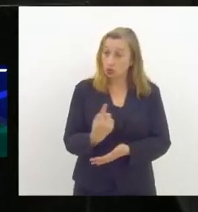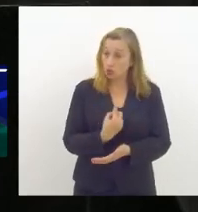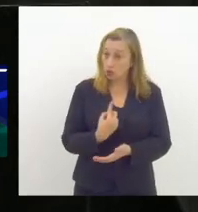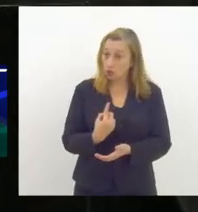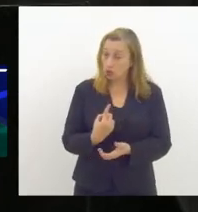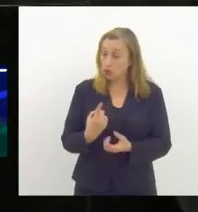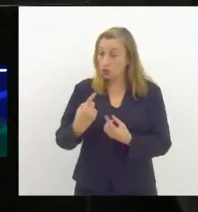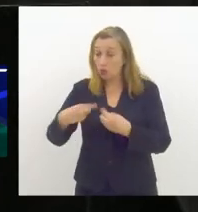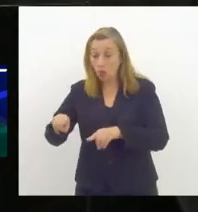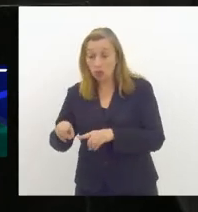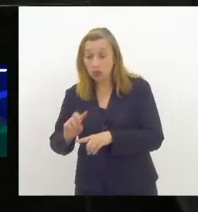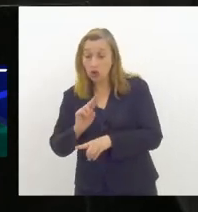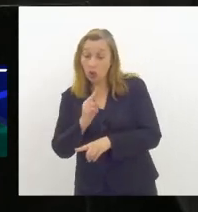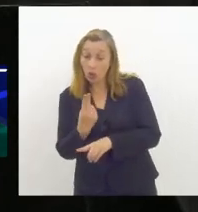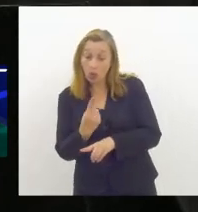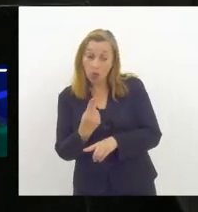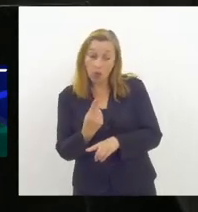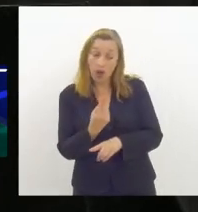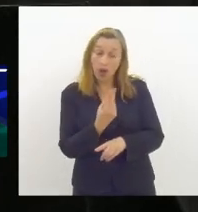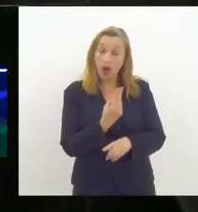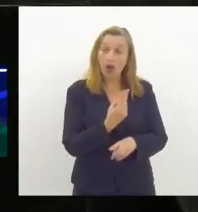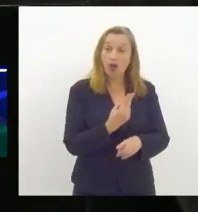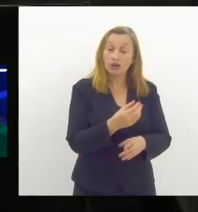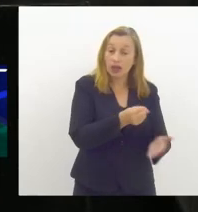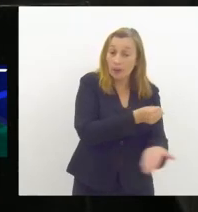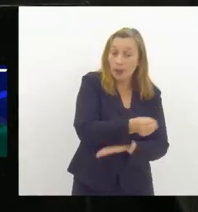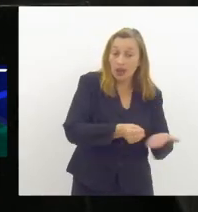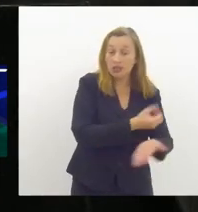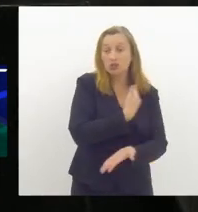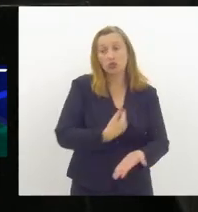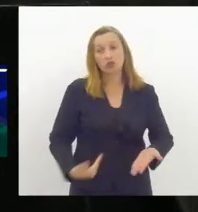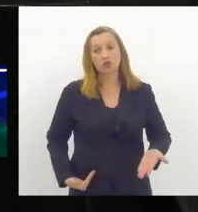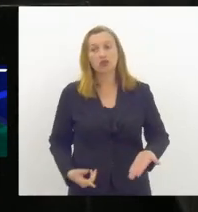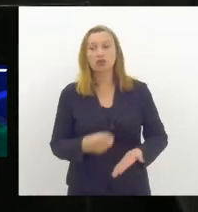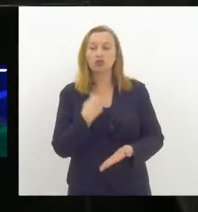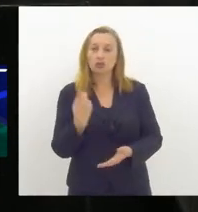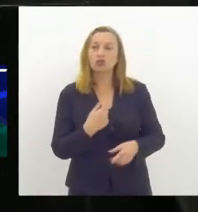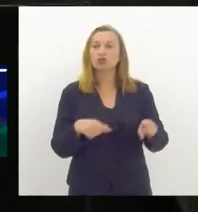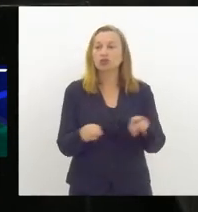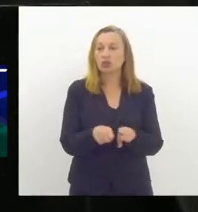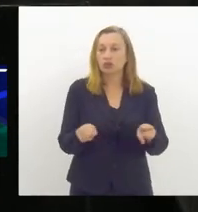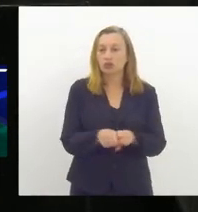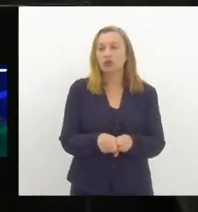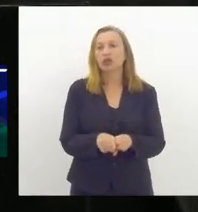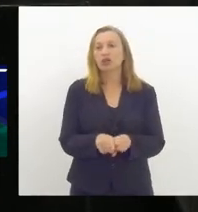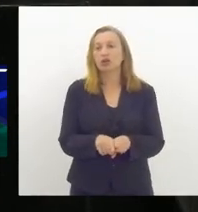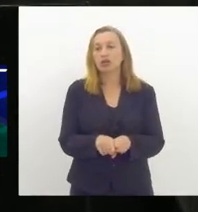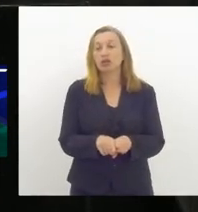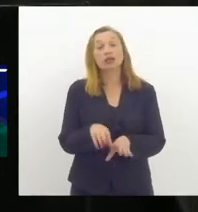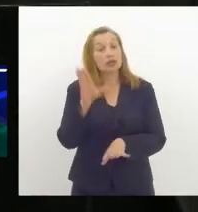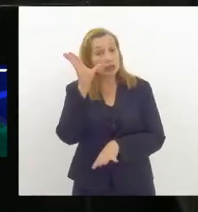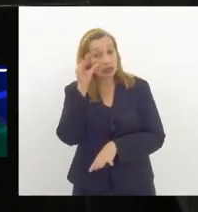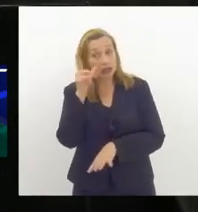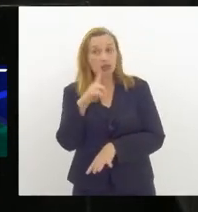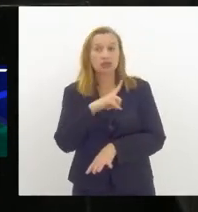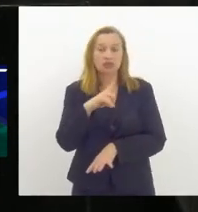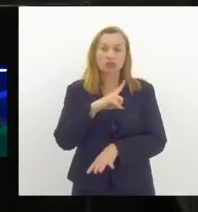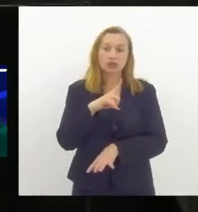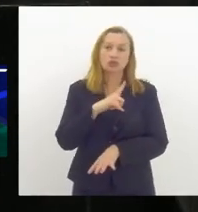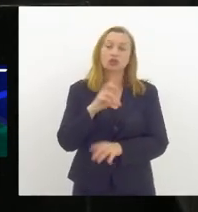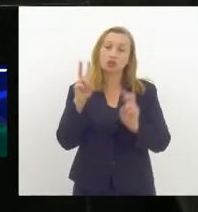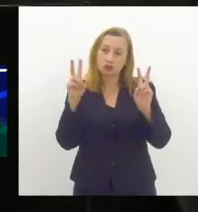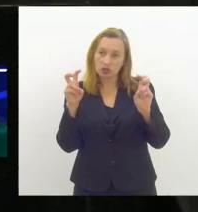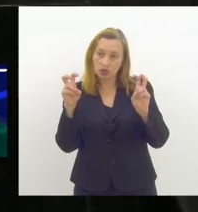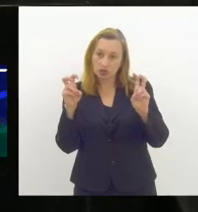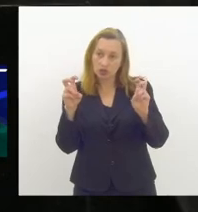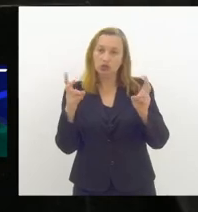oposição sejamos nós de base de governo nós também temos o maior interesse de que os